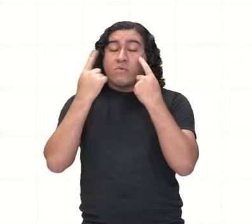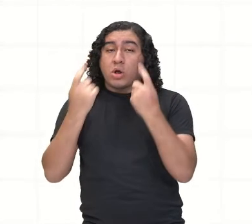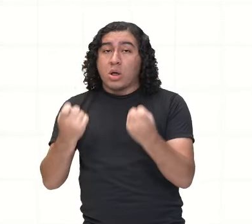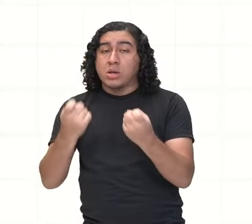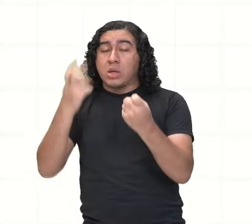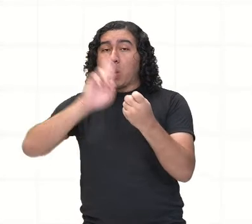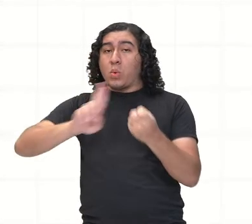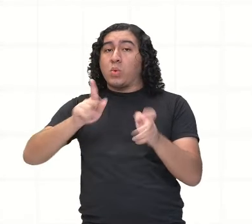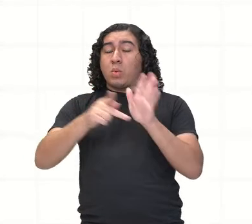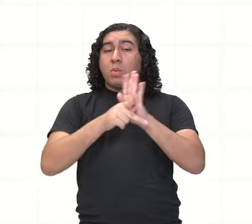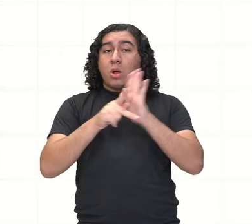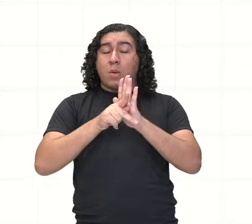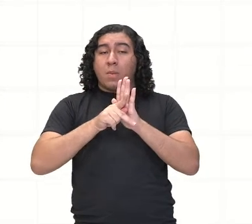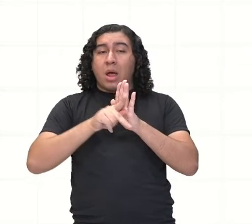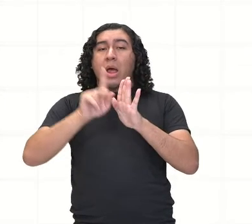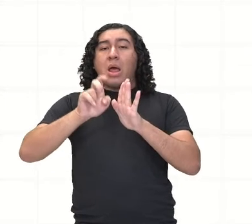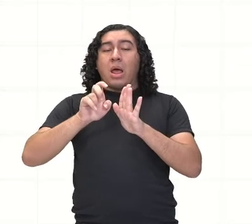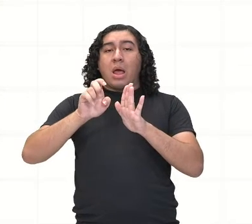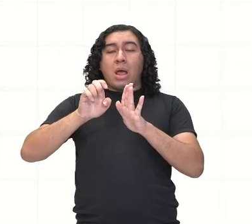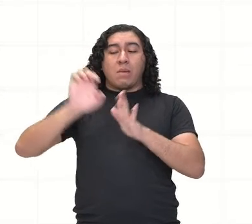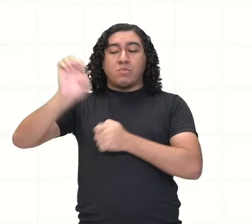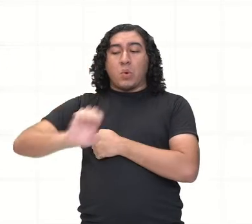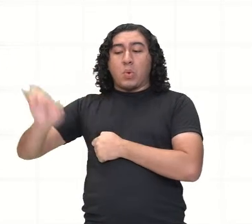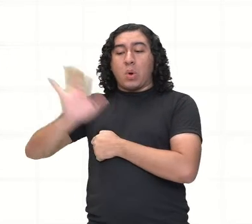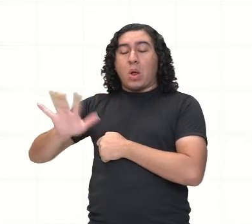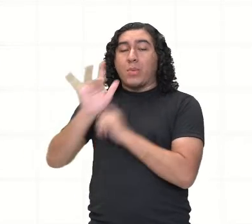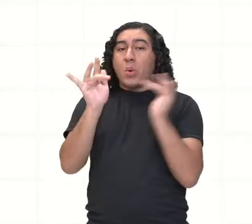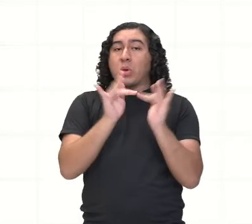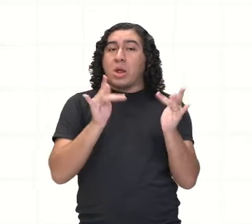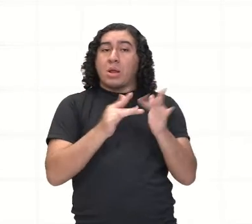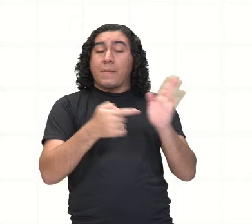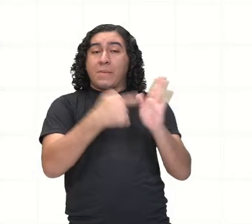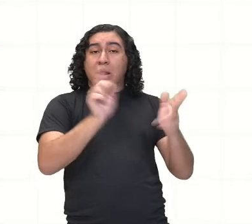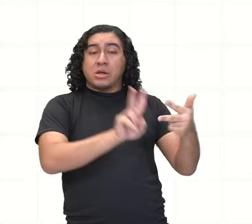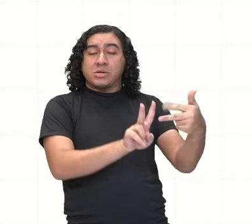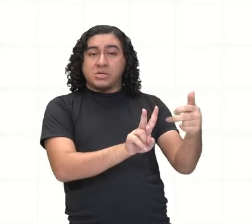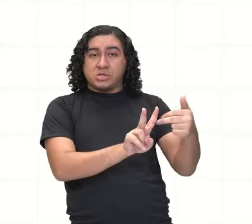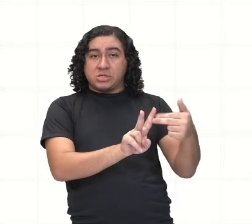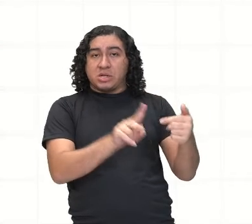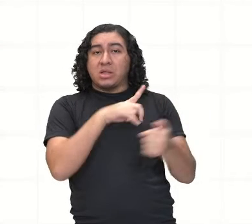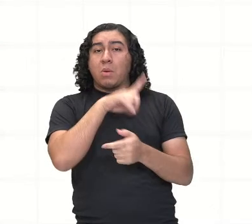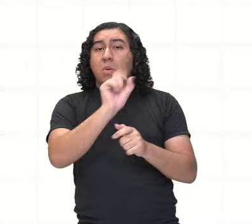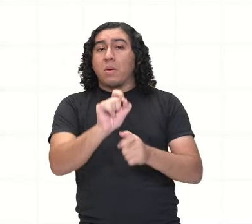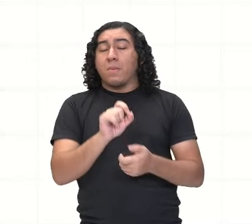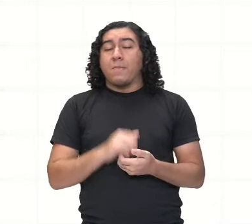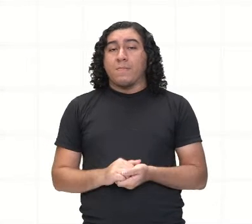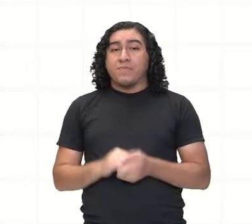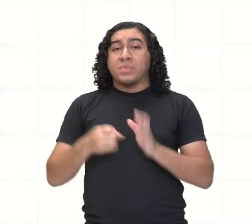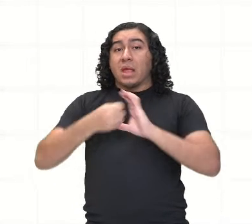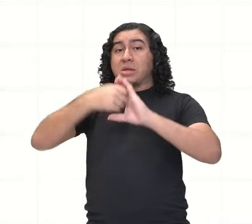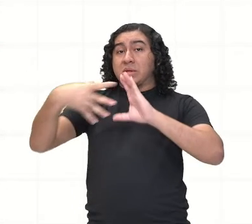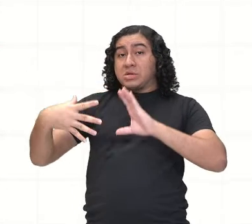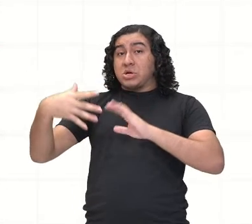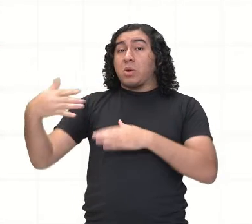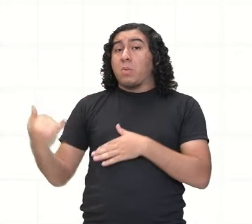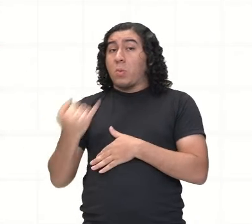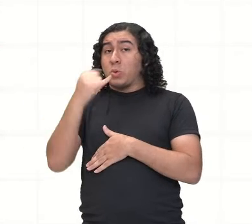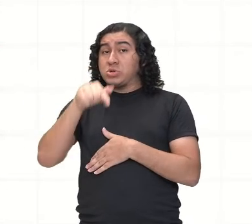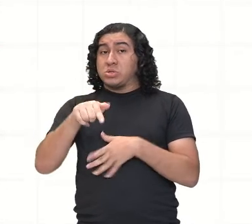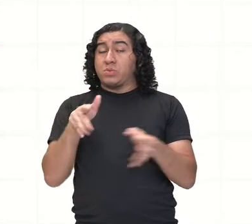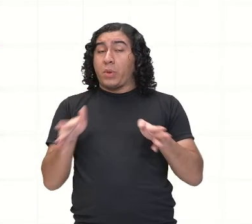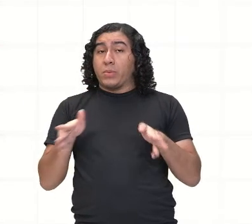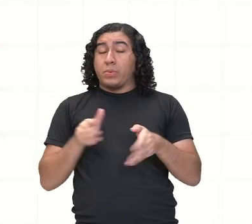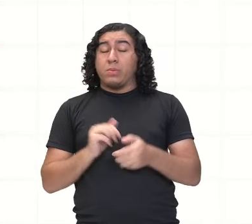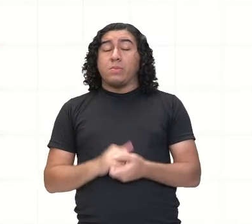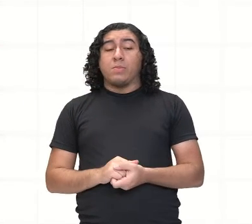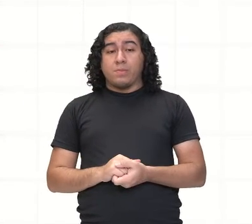pelos europeus durante os primeiros contatos com os povos indígenas das Américas foi uma característica marcante desse período.